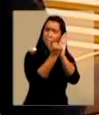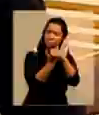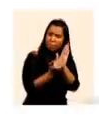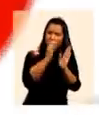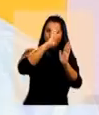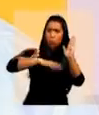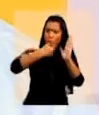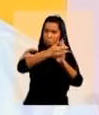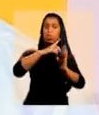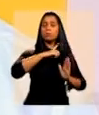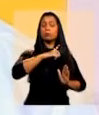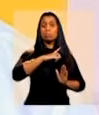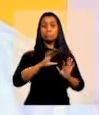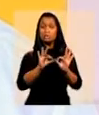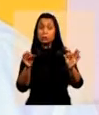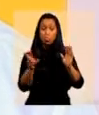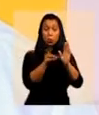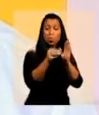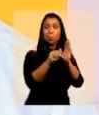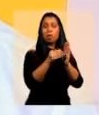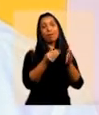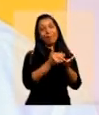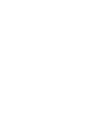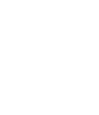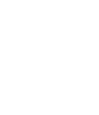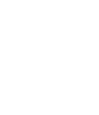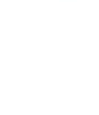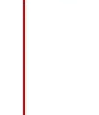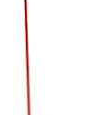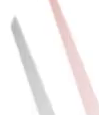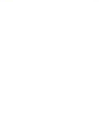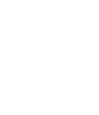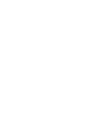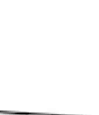uma planilha. Comece pelo simples e coloque em prática.